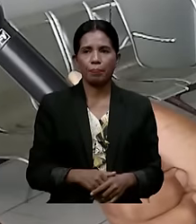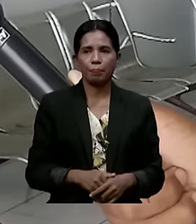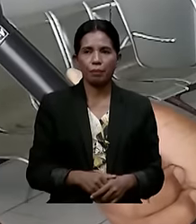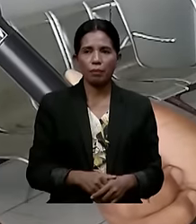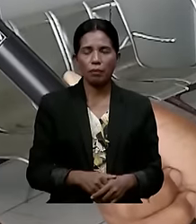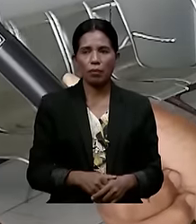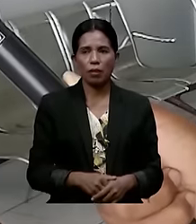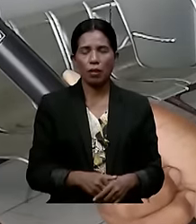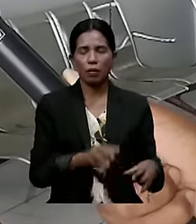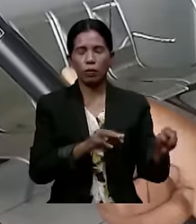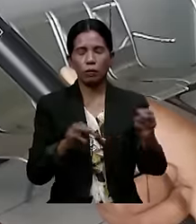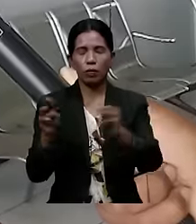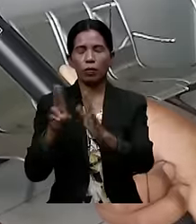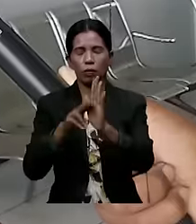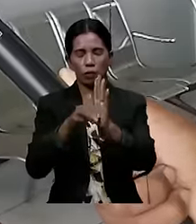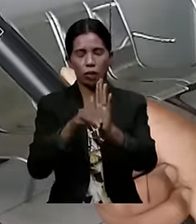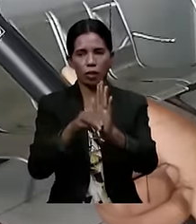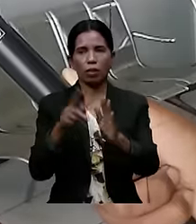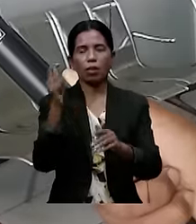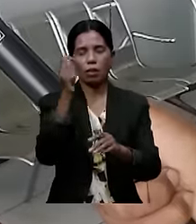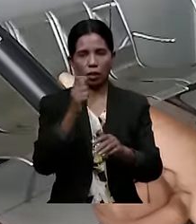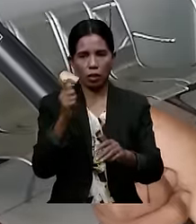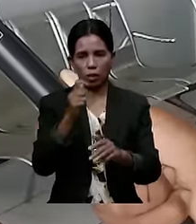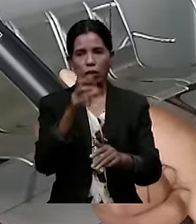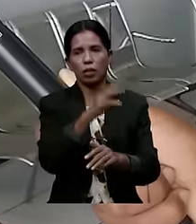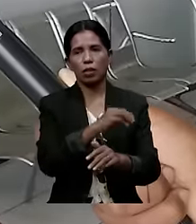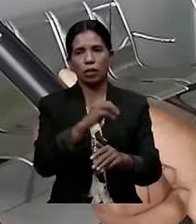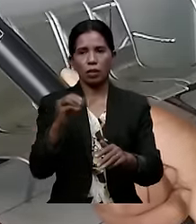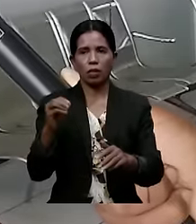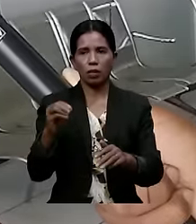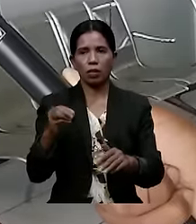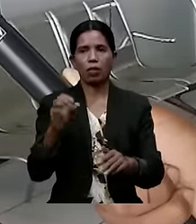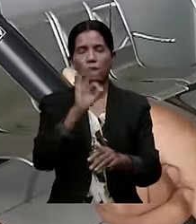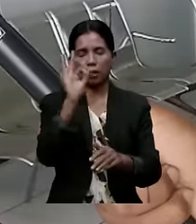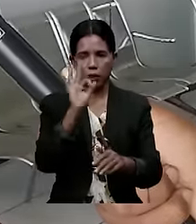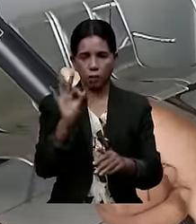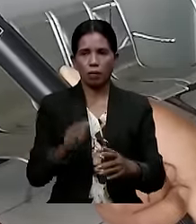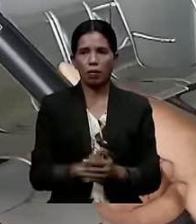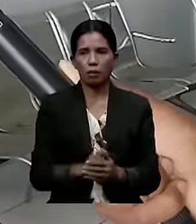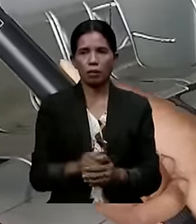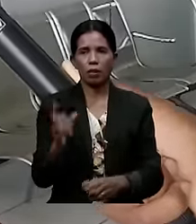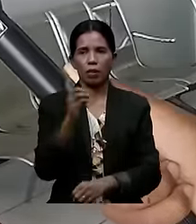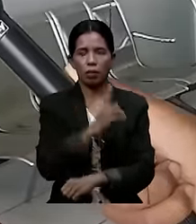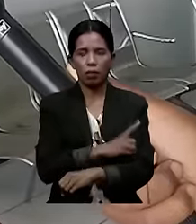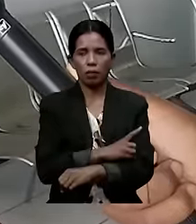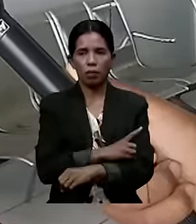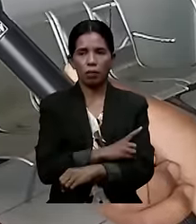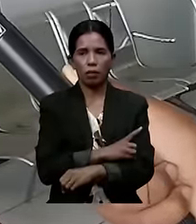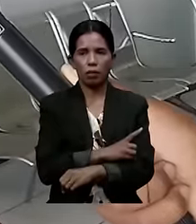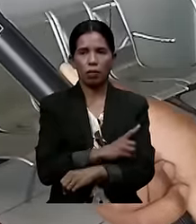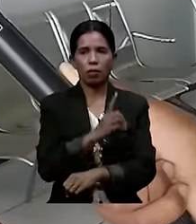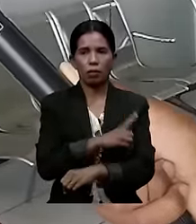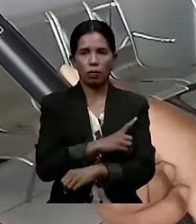decide, a tomada horário bazar, né, e a terça, ou sexta. Mas loron bazar ne loron iha